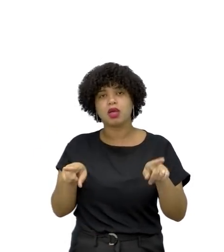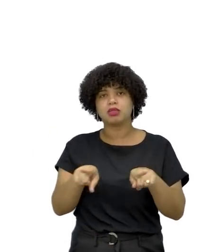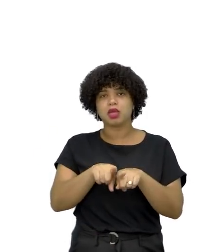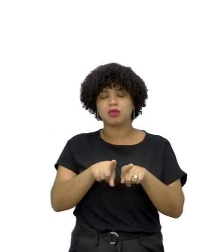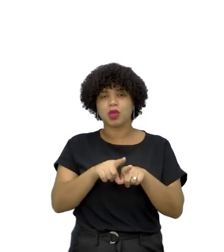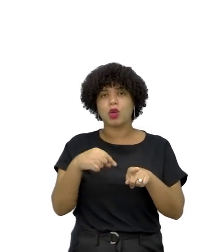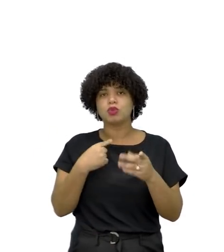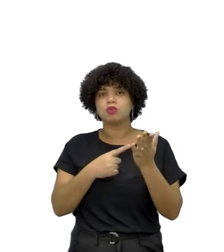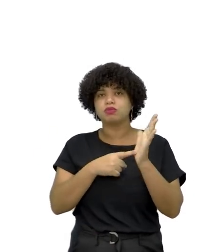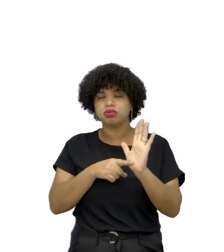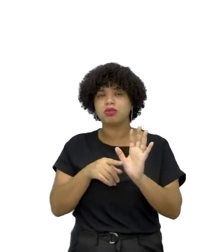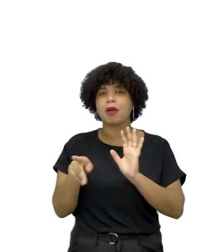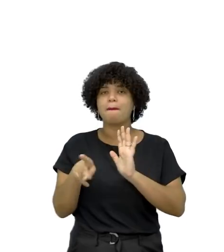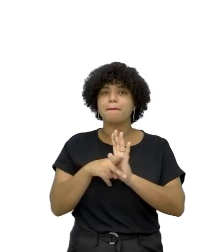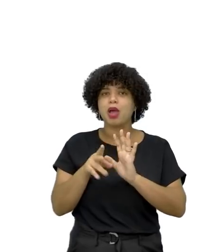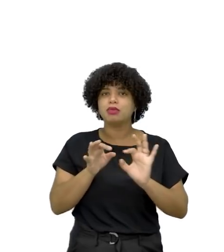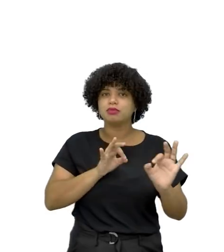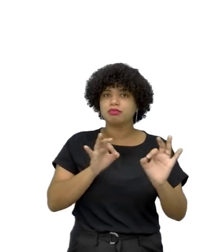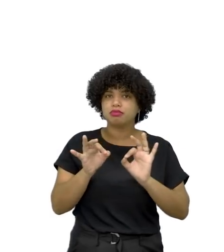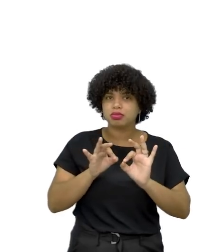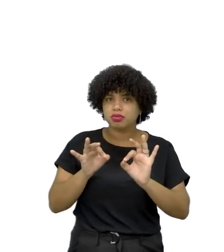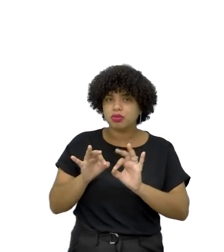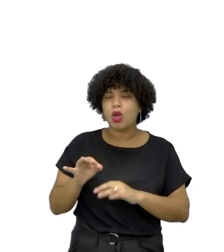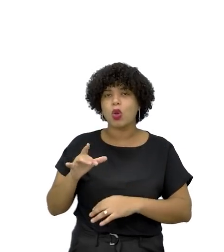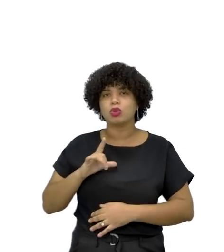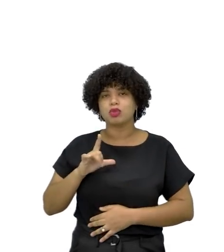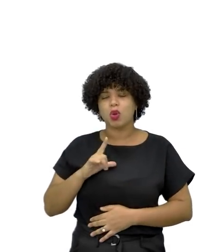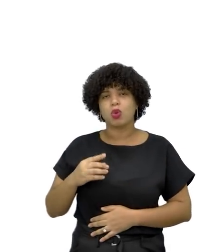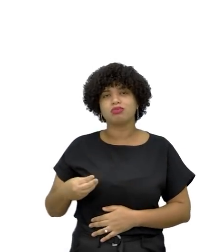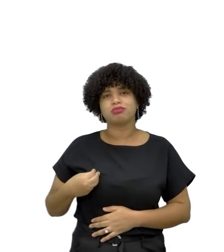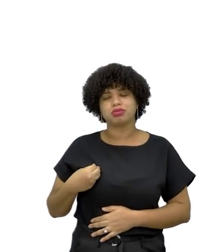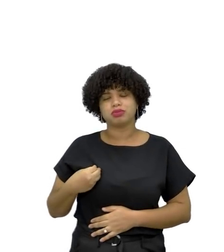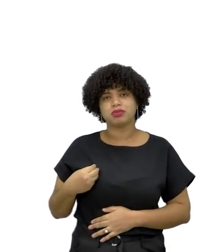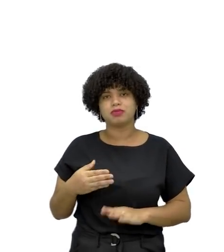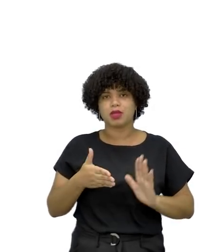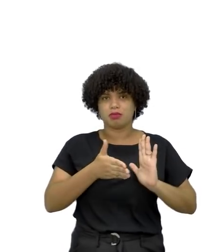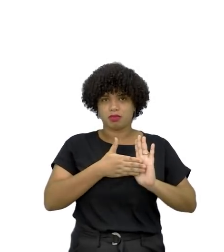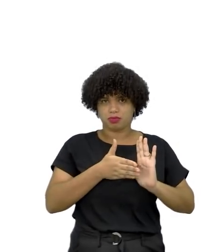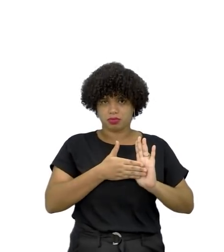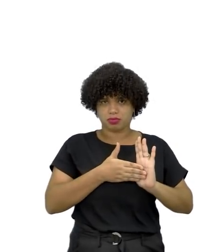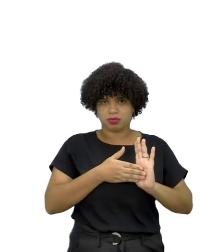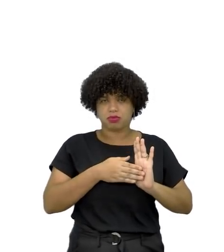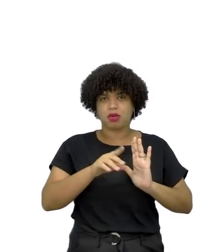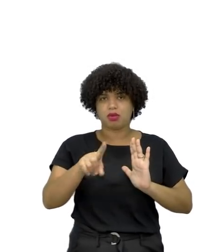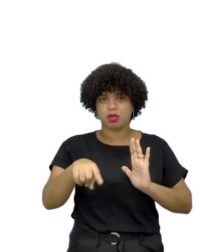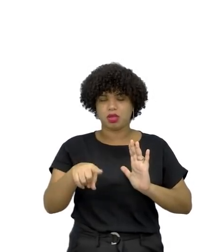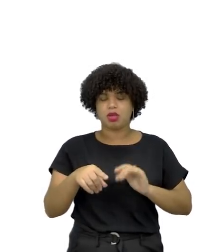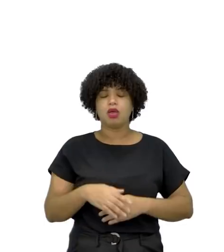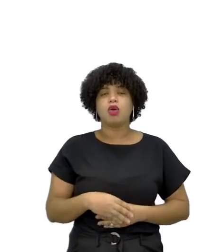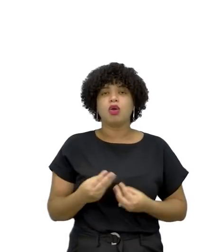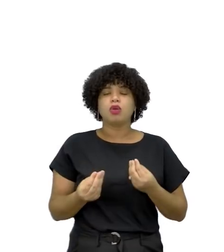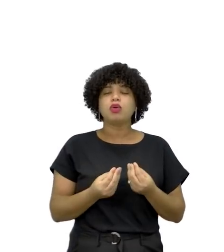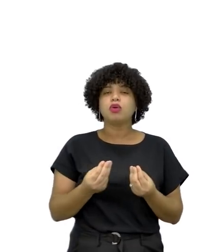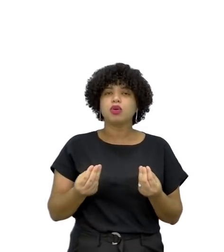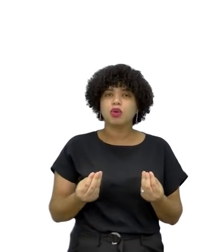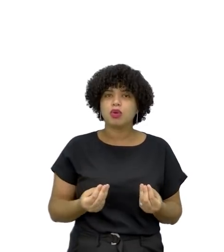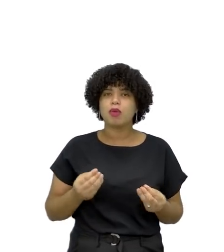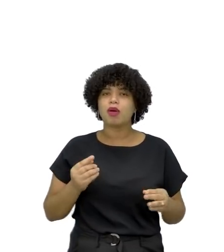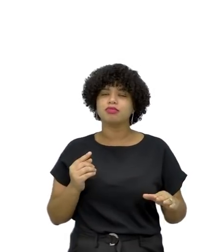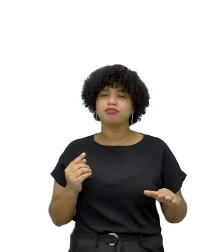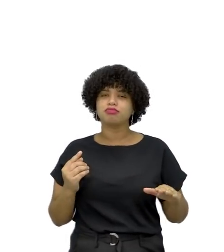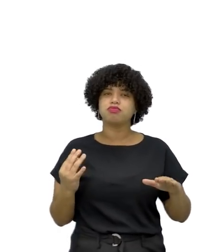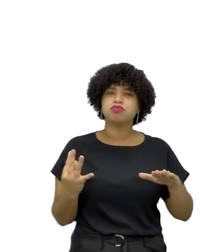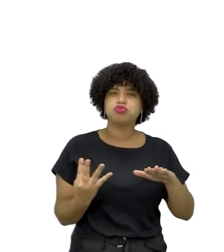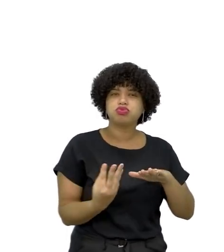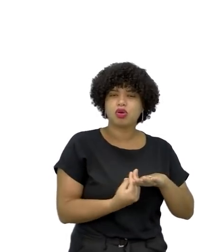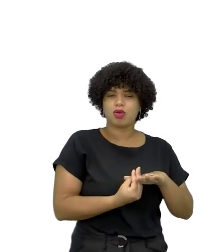um projeto, uma falinha de uma proposta de um projeto integrador, com 3